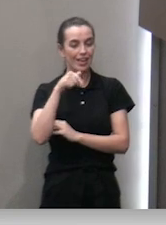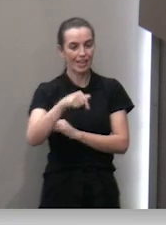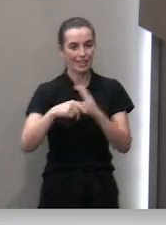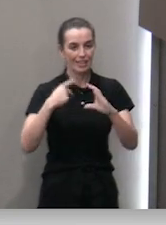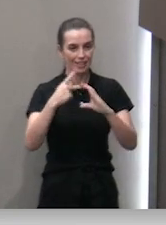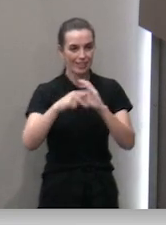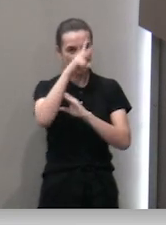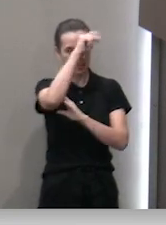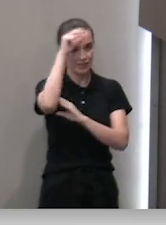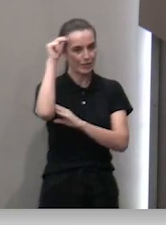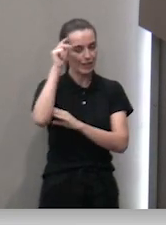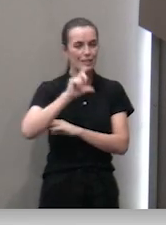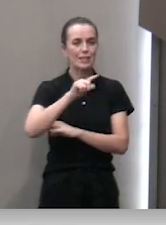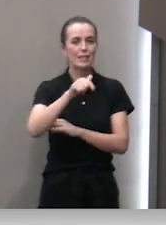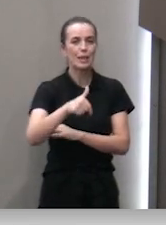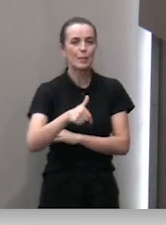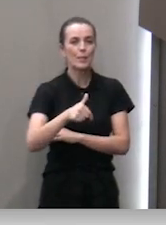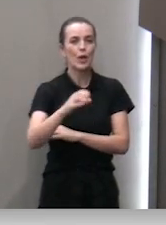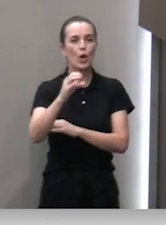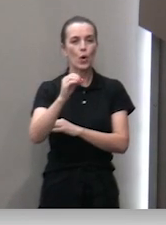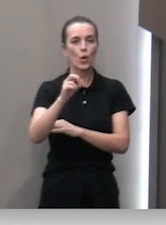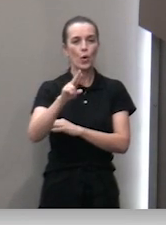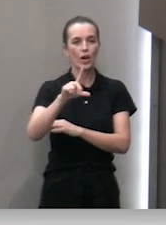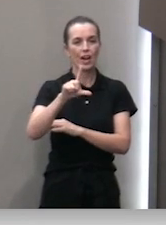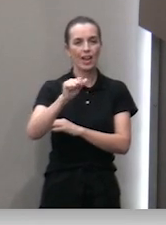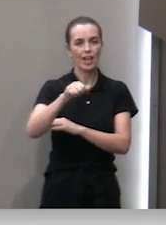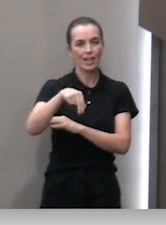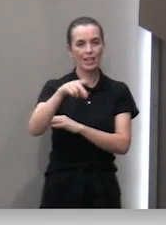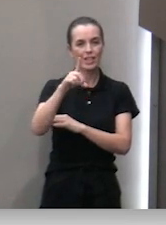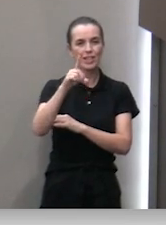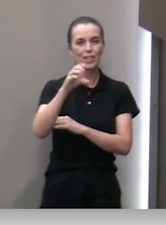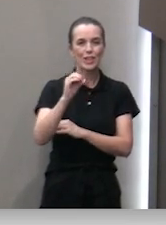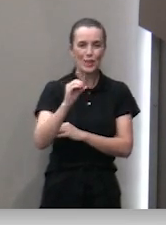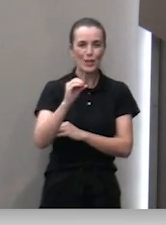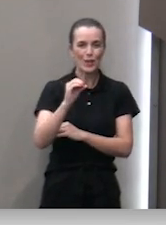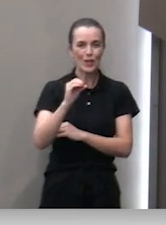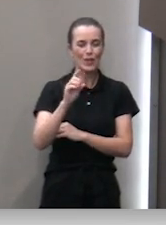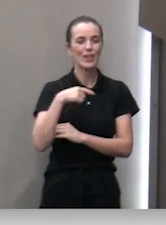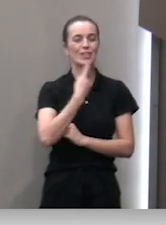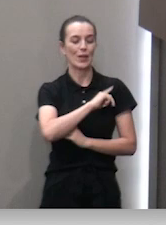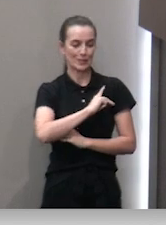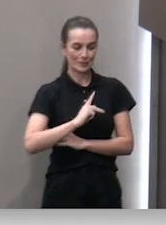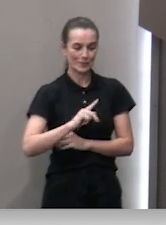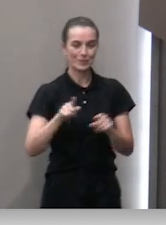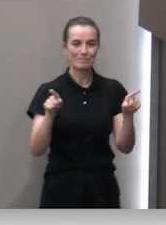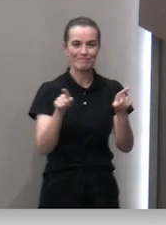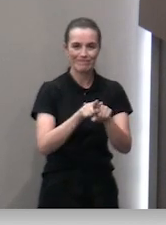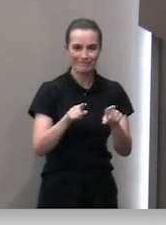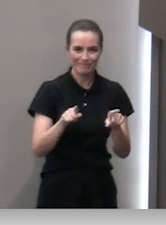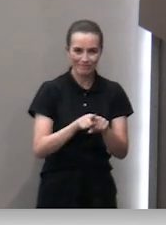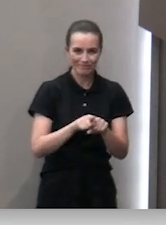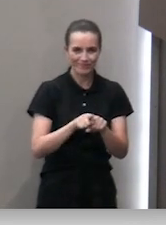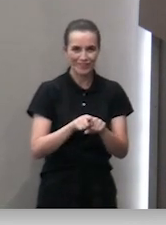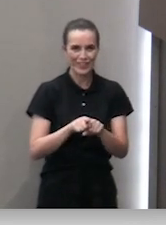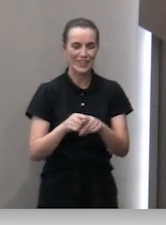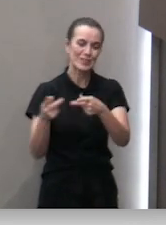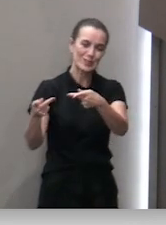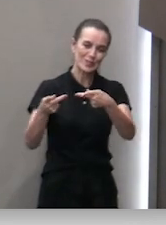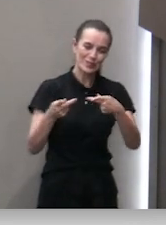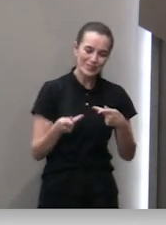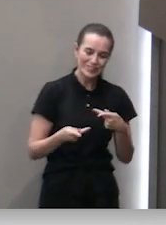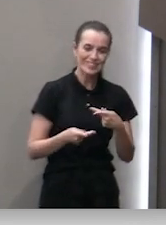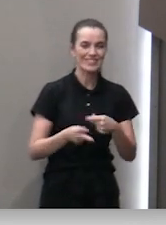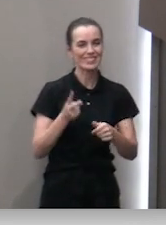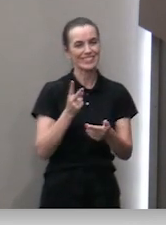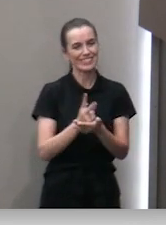Depois nós tivemos na sequência o seu Orlando, o senhor Orlando Spanenberg, nosso também presidente, que nos visita